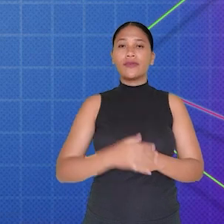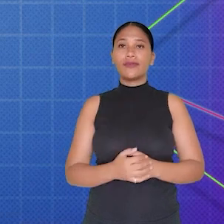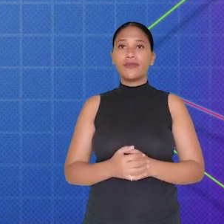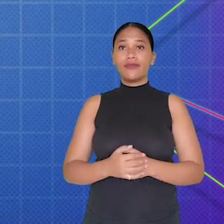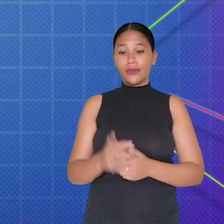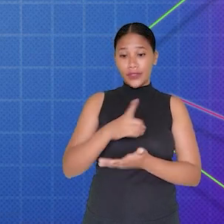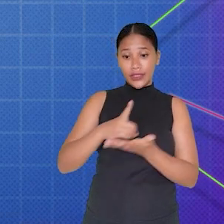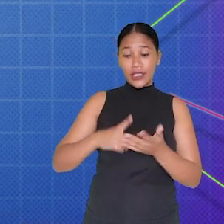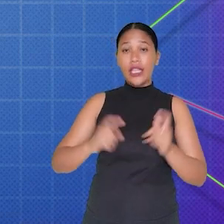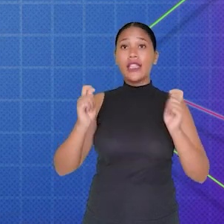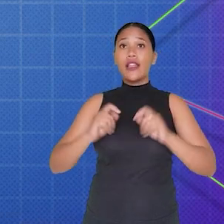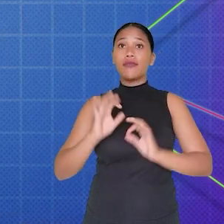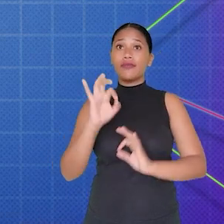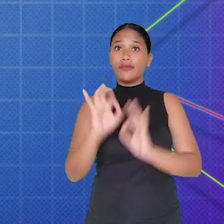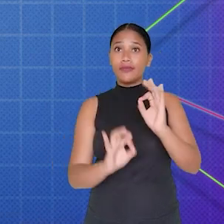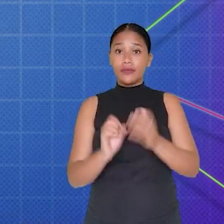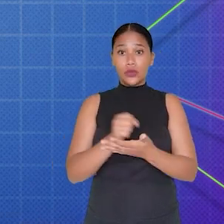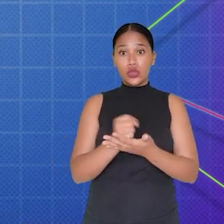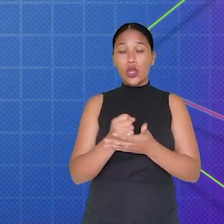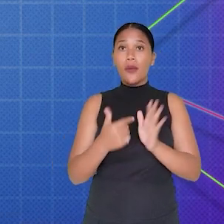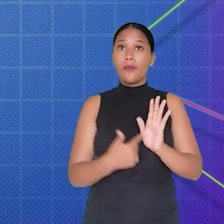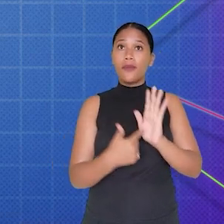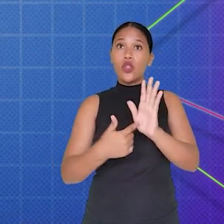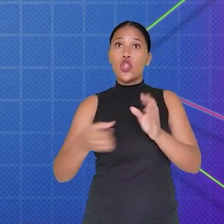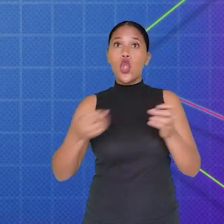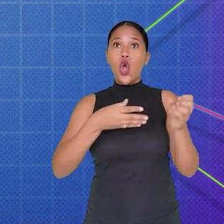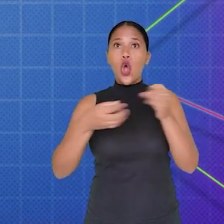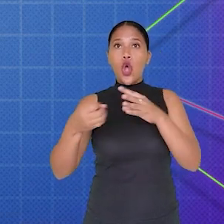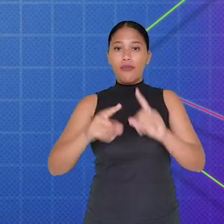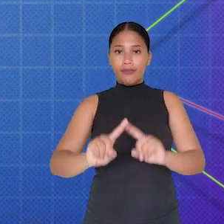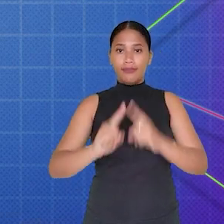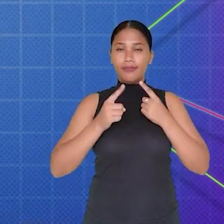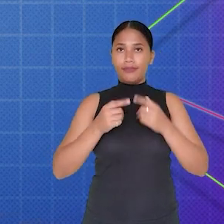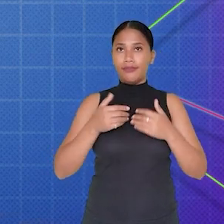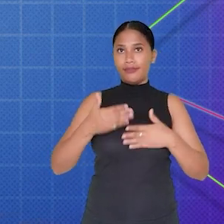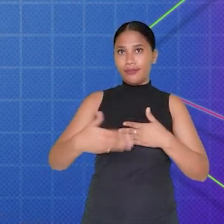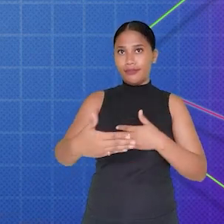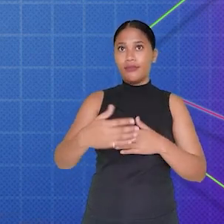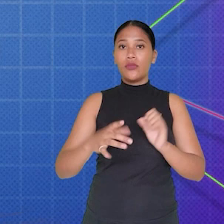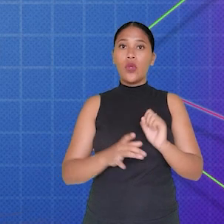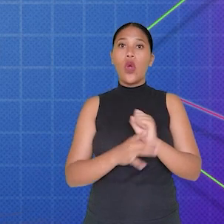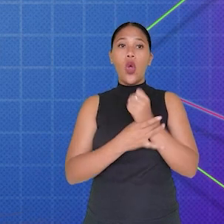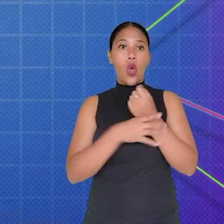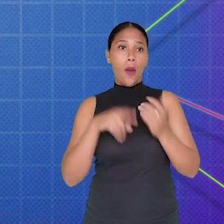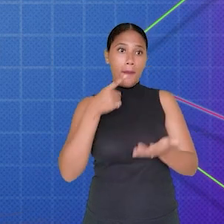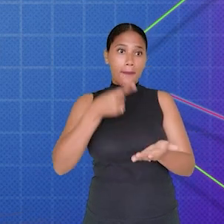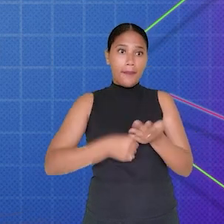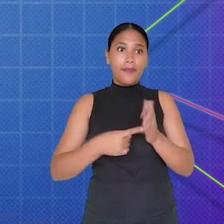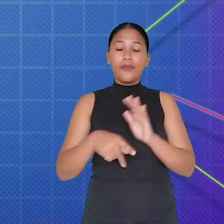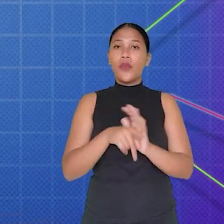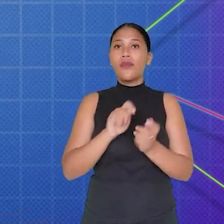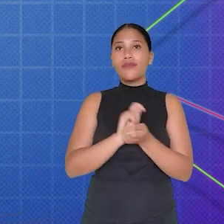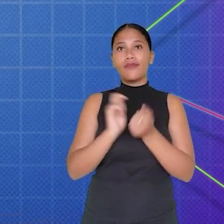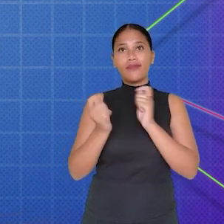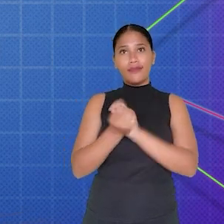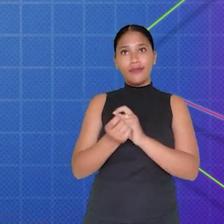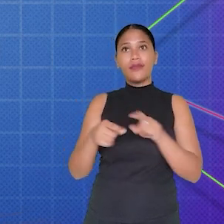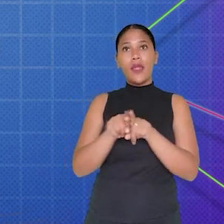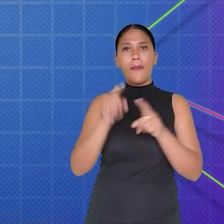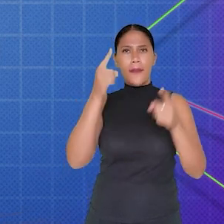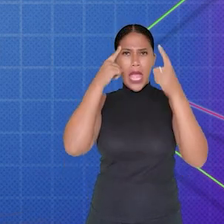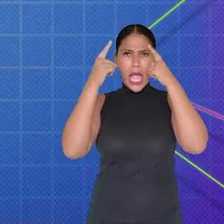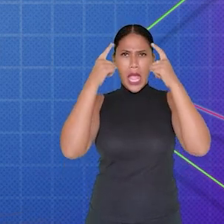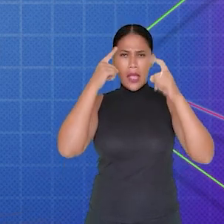desses objetivos. O design pode planejar o jogo de forma a apresentar novos desafios a cada fase, obrigando o jogador a adaptar